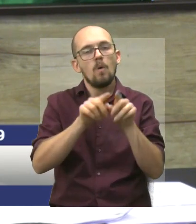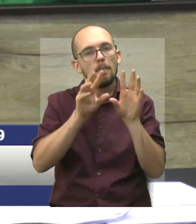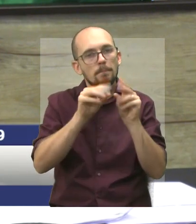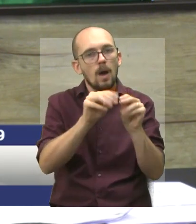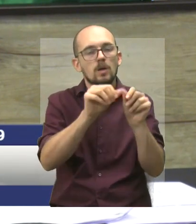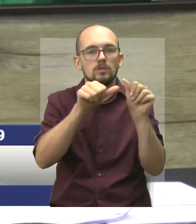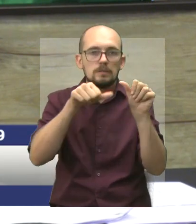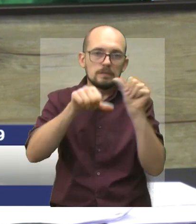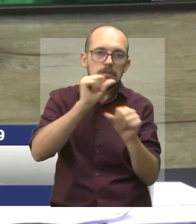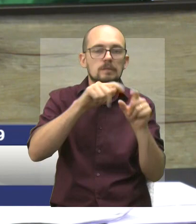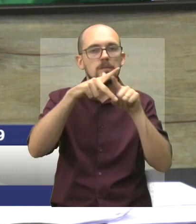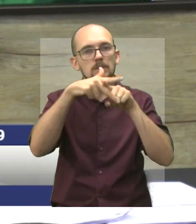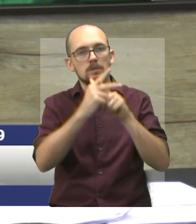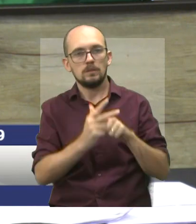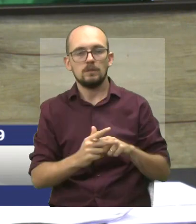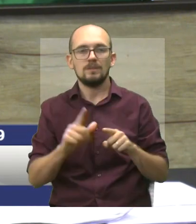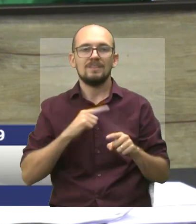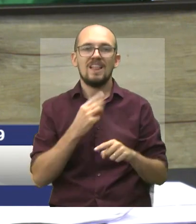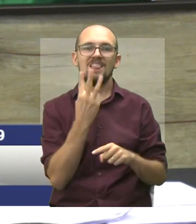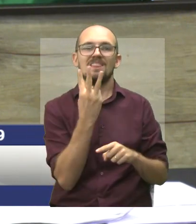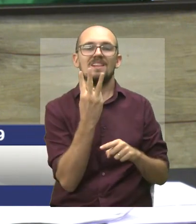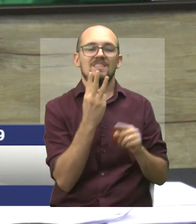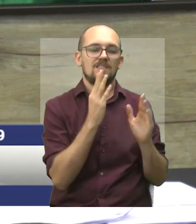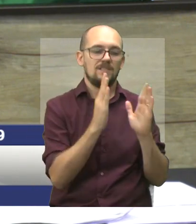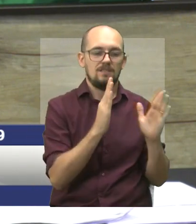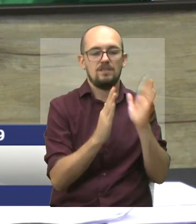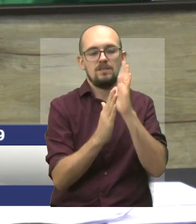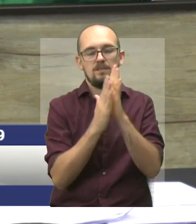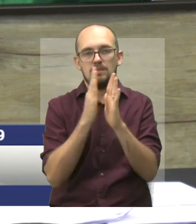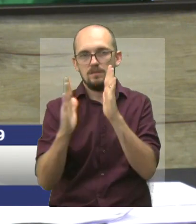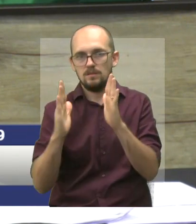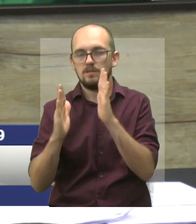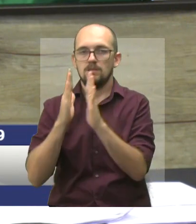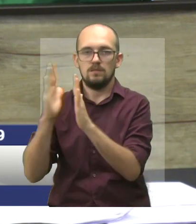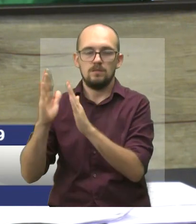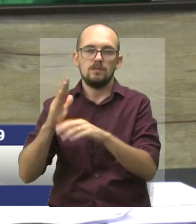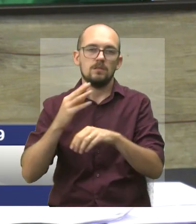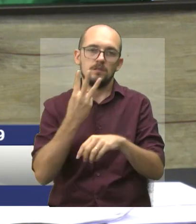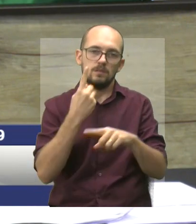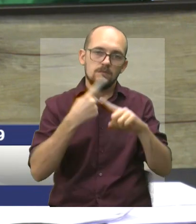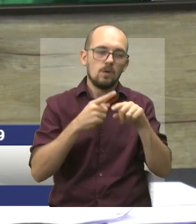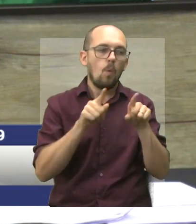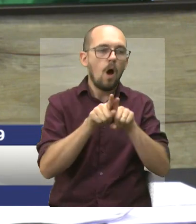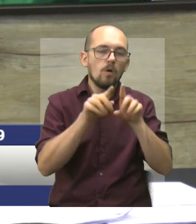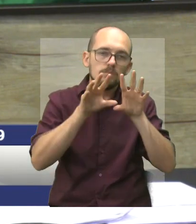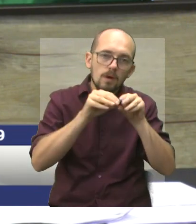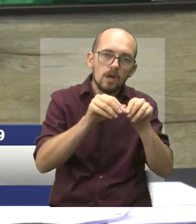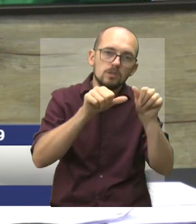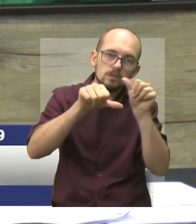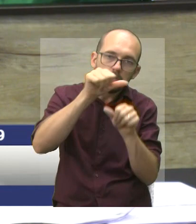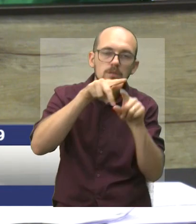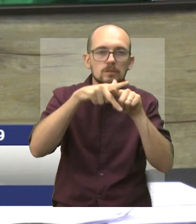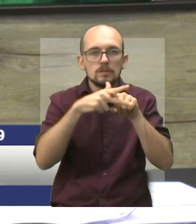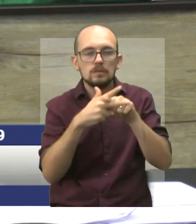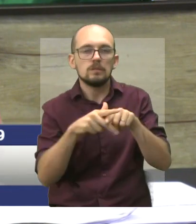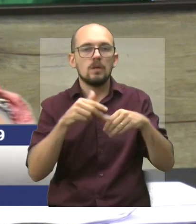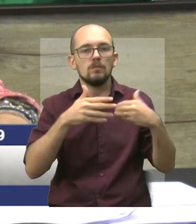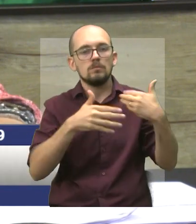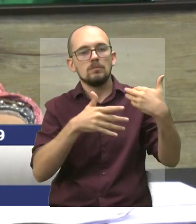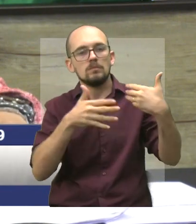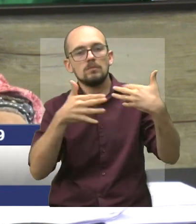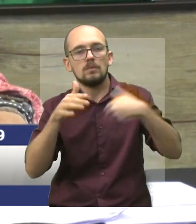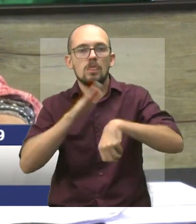etapas para que haja a mobilidade e as adequações necessárias no decorrer dos anos.